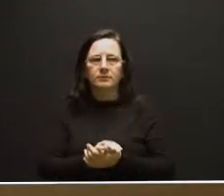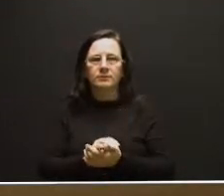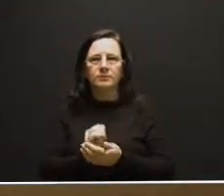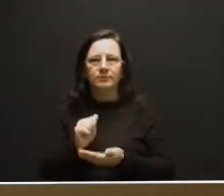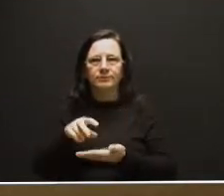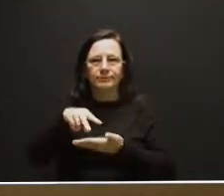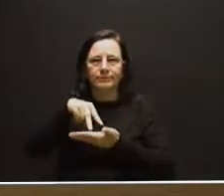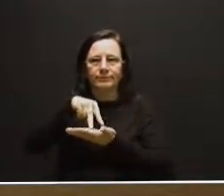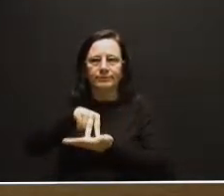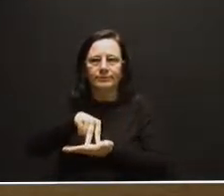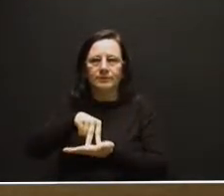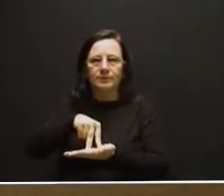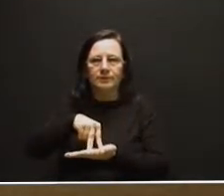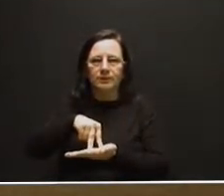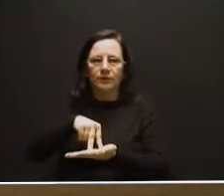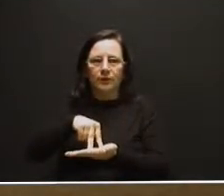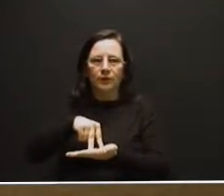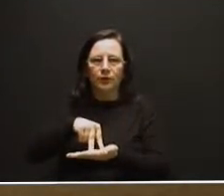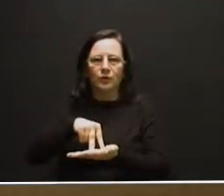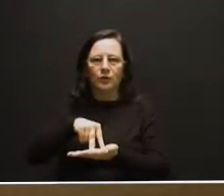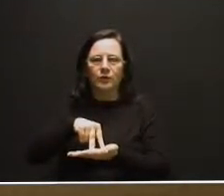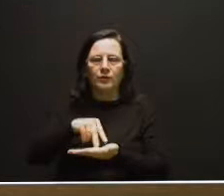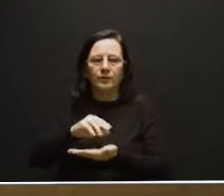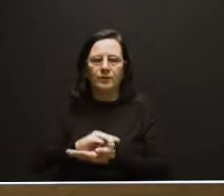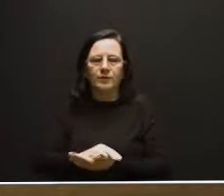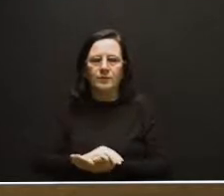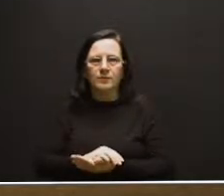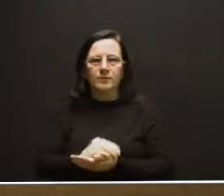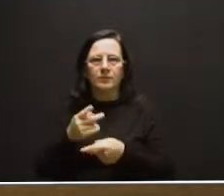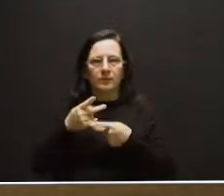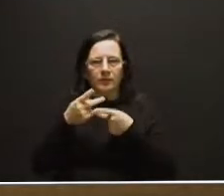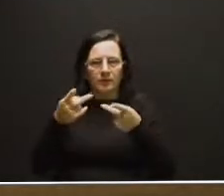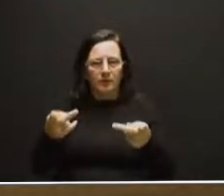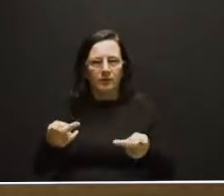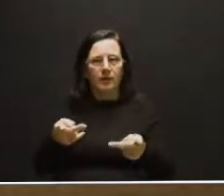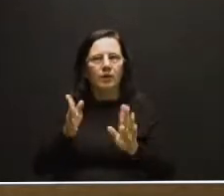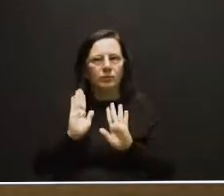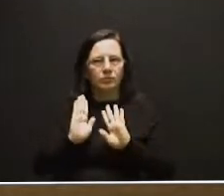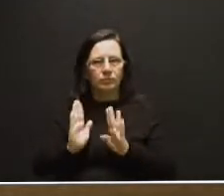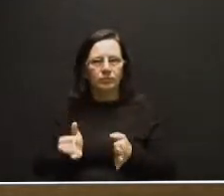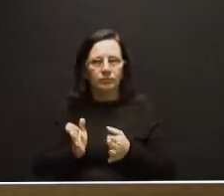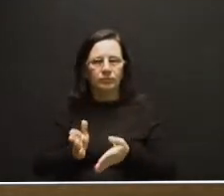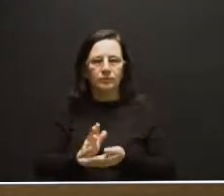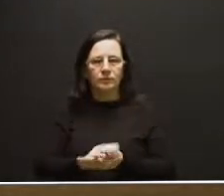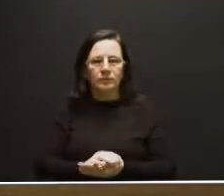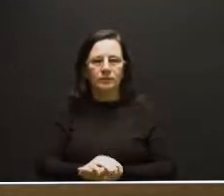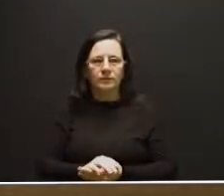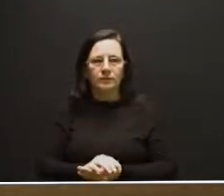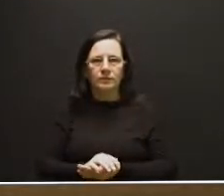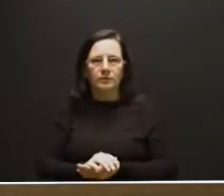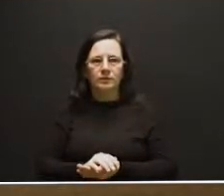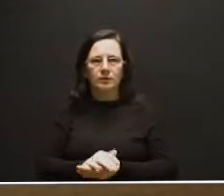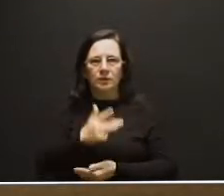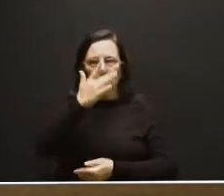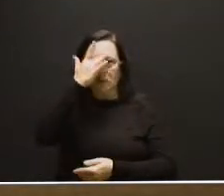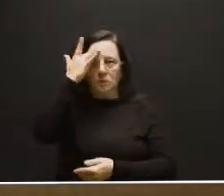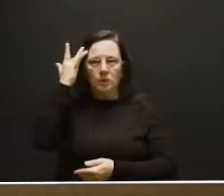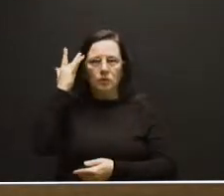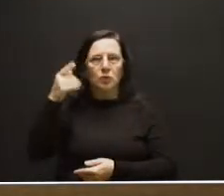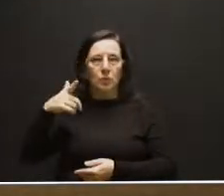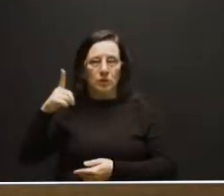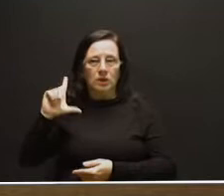casa por esta tribuna para falar o que já foi aqui falado por pessoas que me